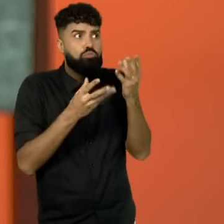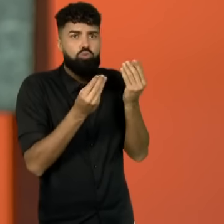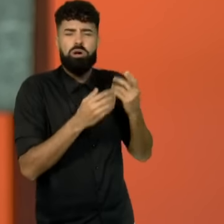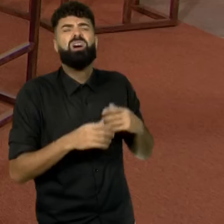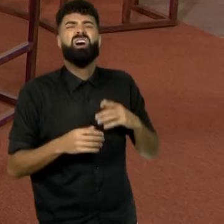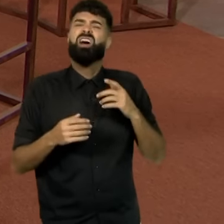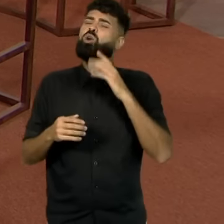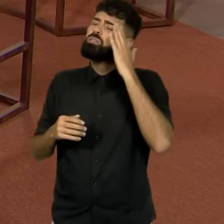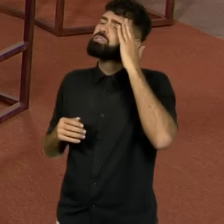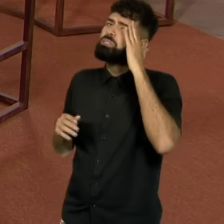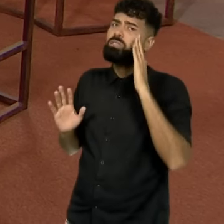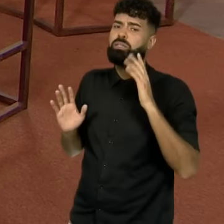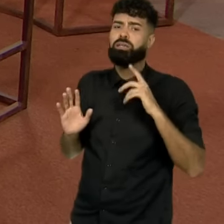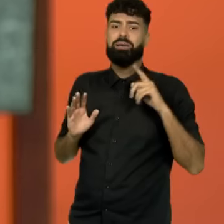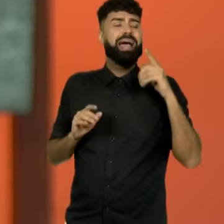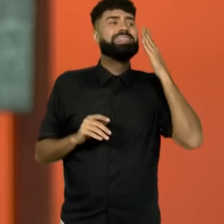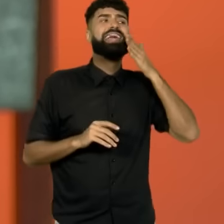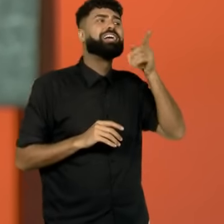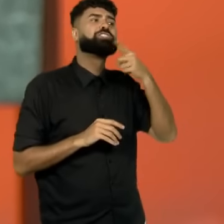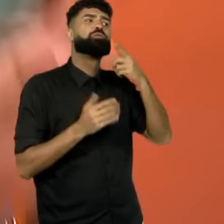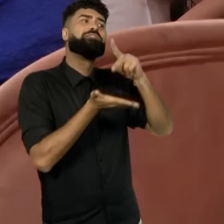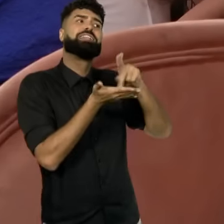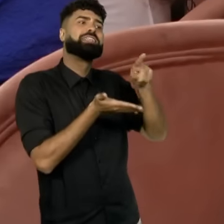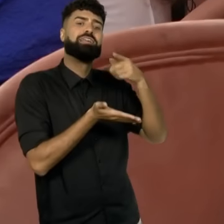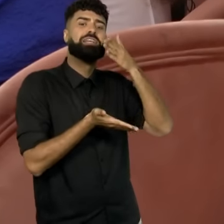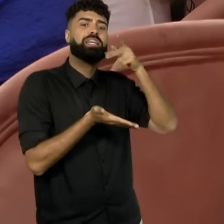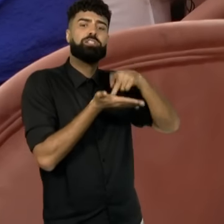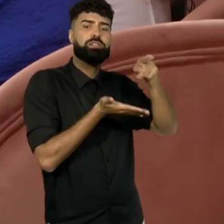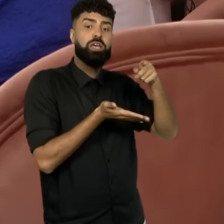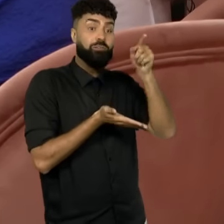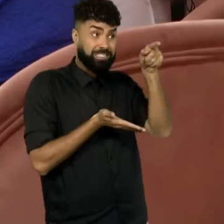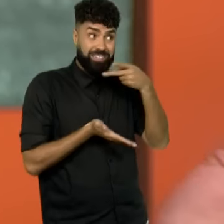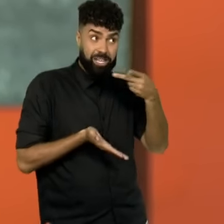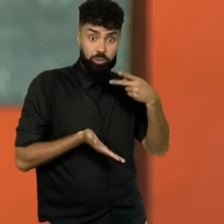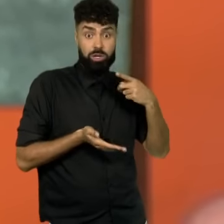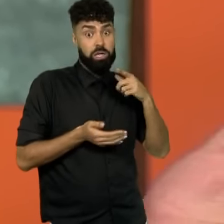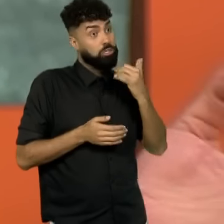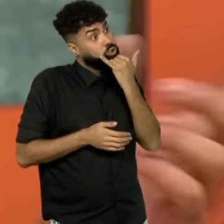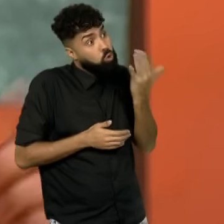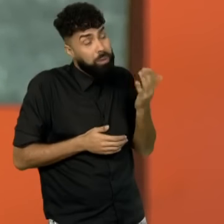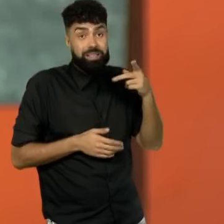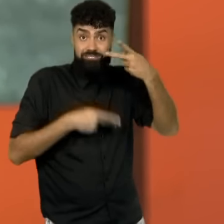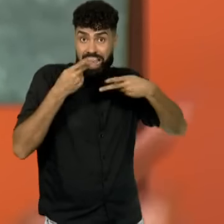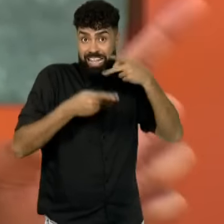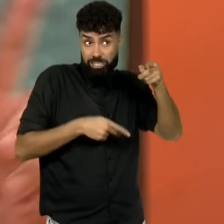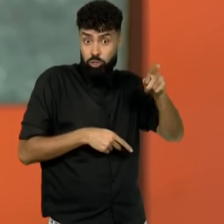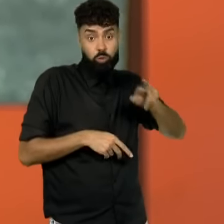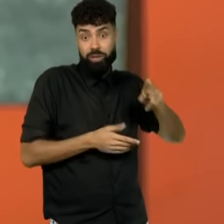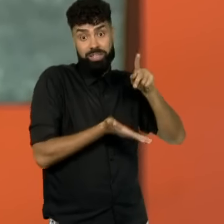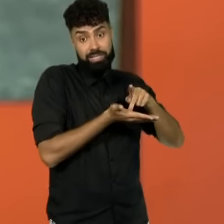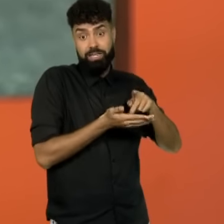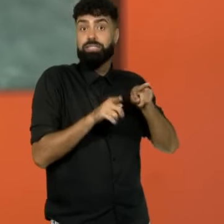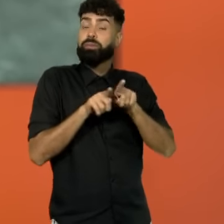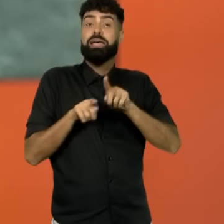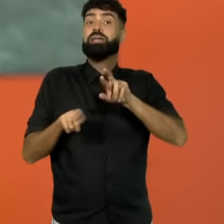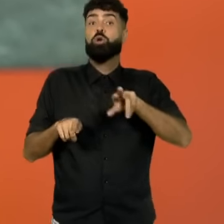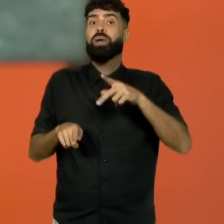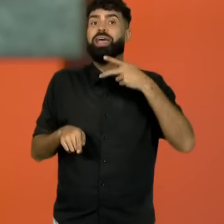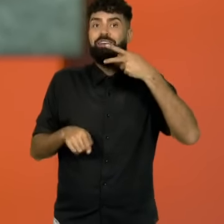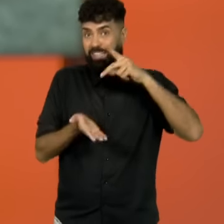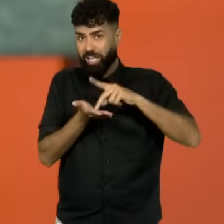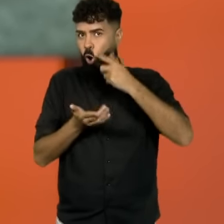Não, isso que eu tô dizendo. Então, essa narrativa não calma é verdadeira. Aí, calma aí. Aliás, essa narrativa não é verdadeira. Desculpa, mas essa narrativa não é verdadeira, como não é também verdadeira uma